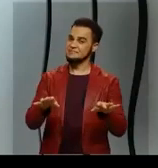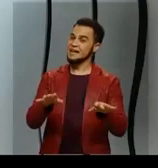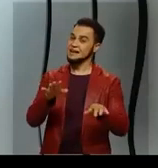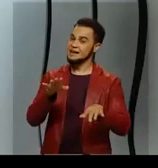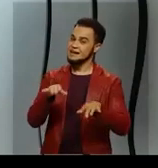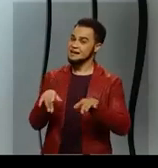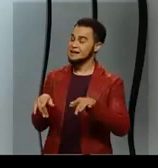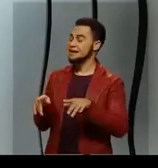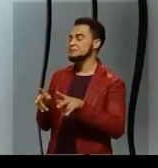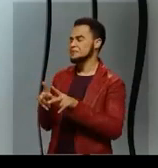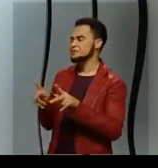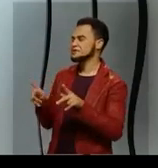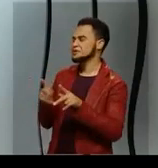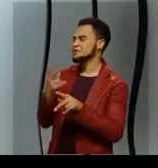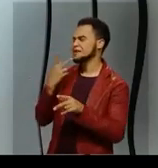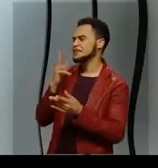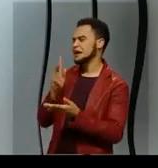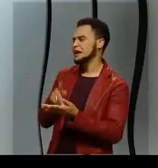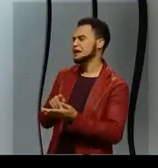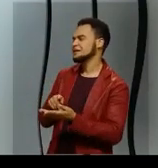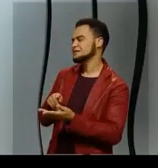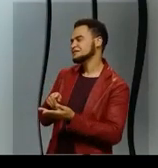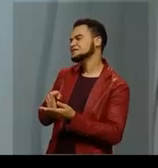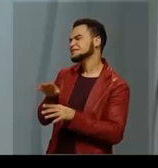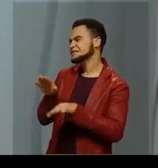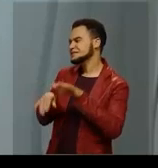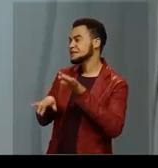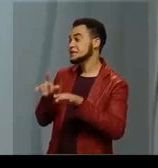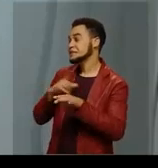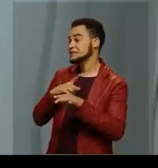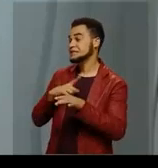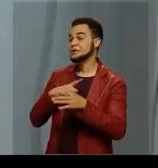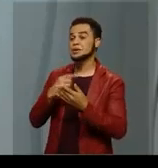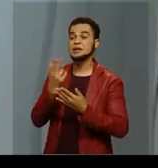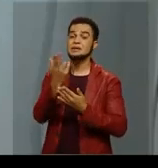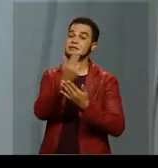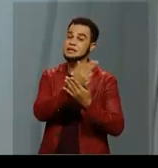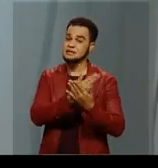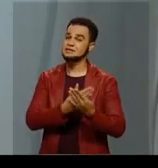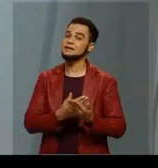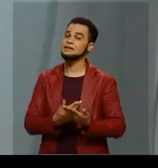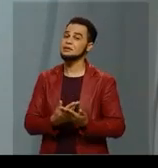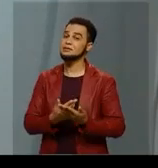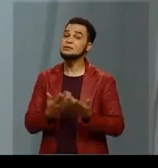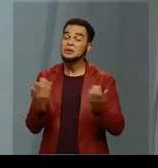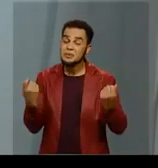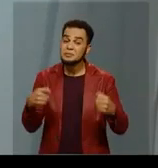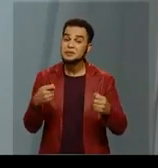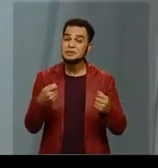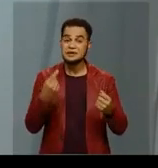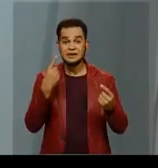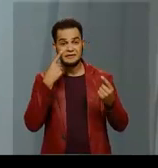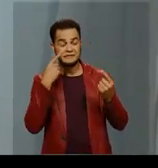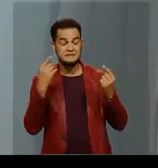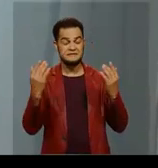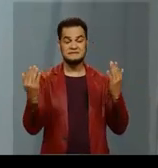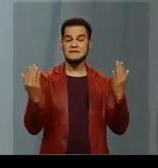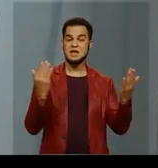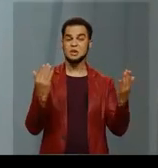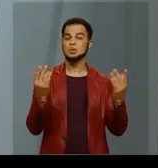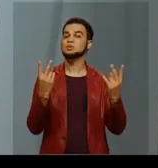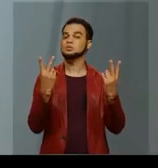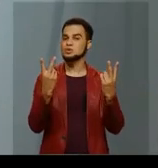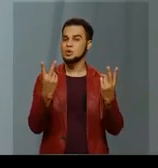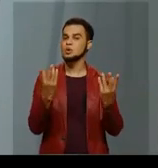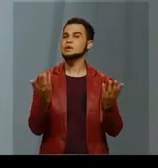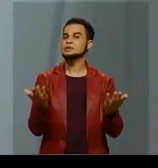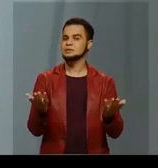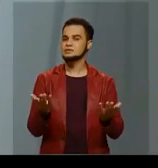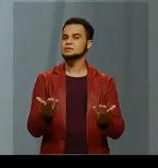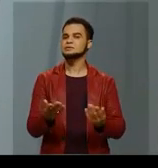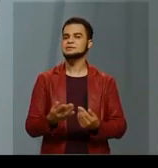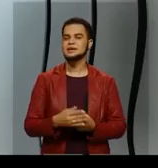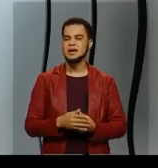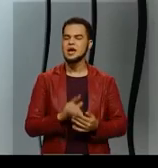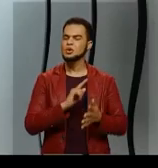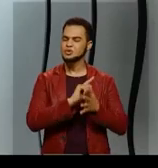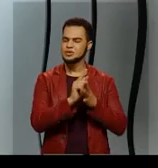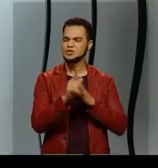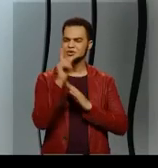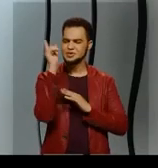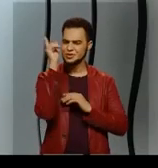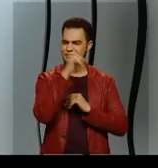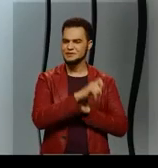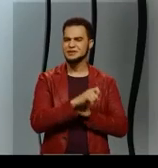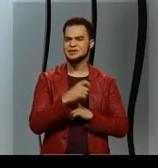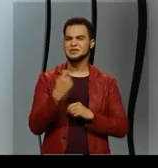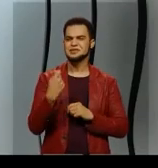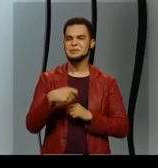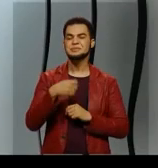não verbal, a alma da coisa, o mais importante. Então você tem que olhar os dois. É um gênero difícil de entender. Ter atenção.